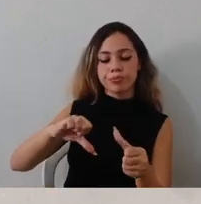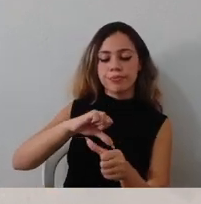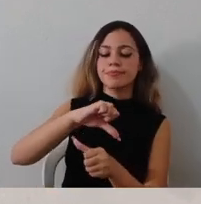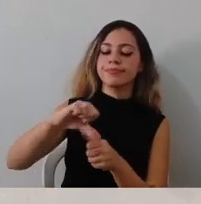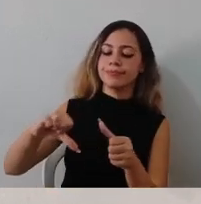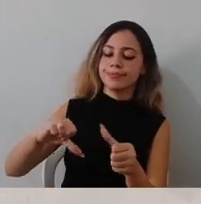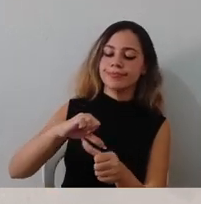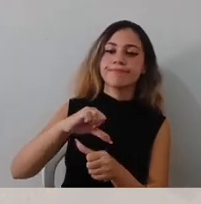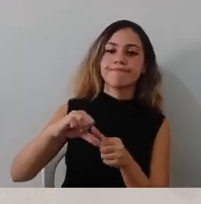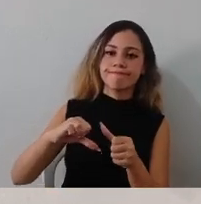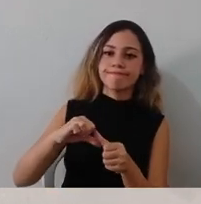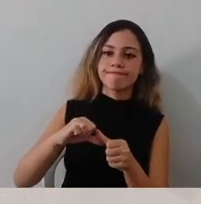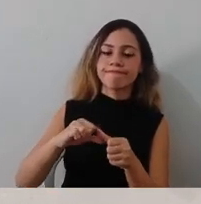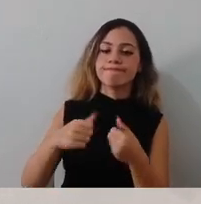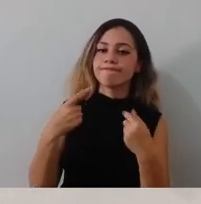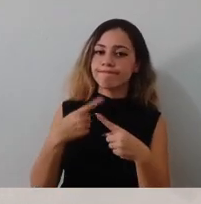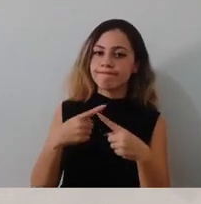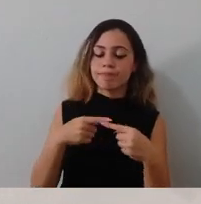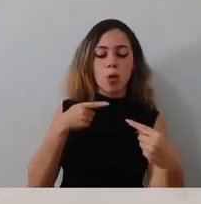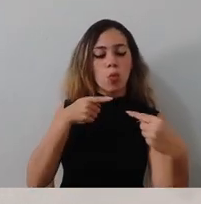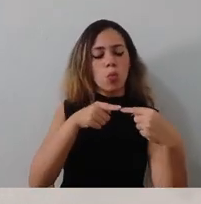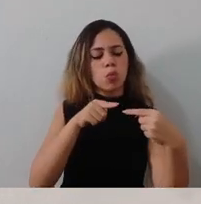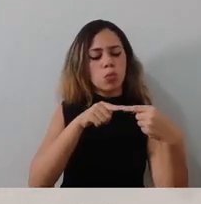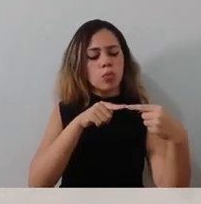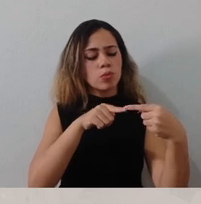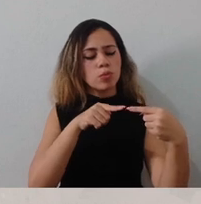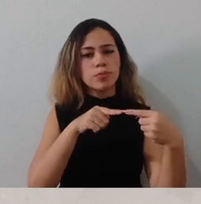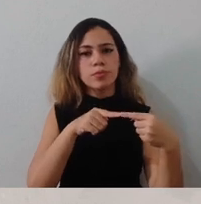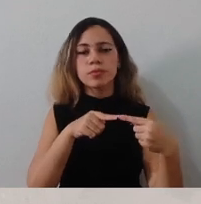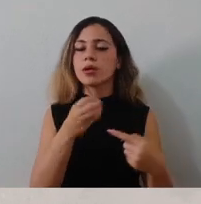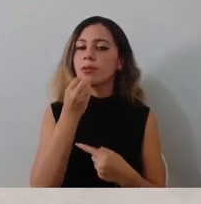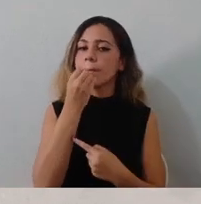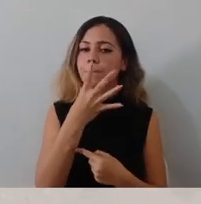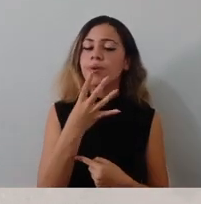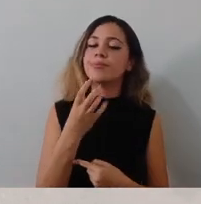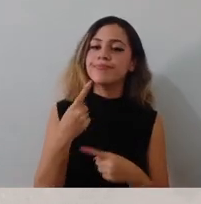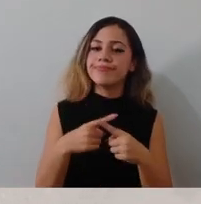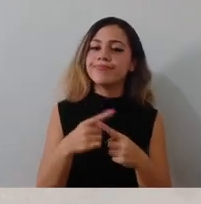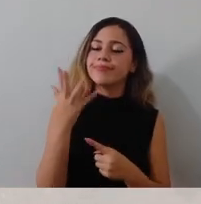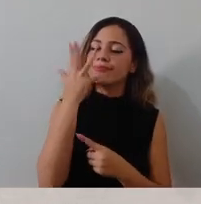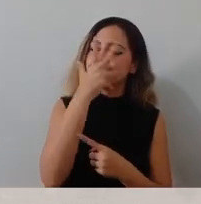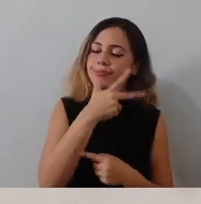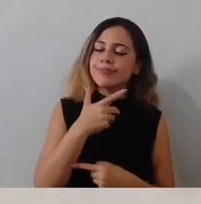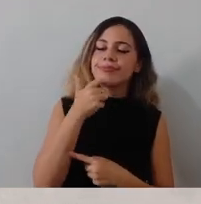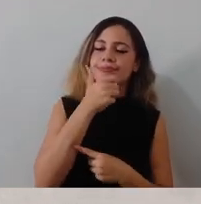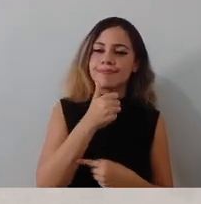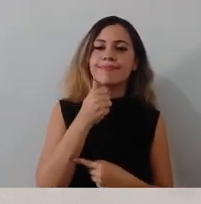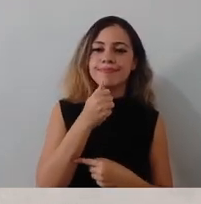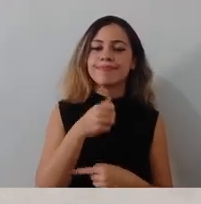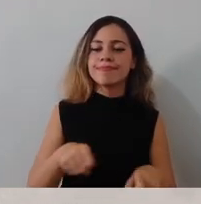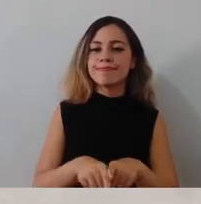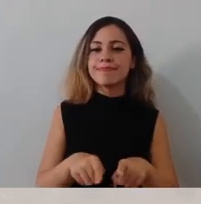mudando, né? Mudando até porque quanto mais a gente se aproxima desse universo, Mário, a gente falava hoje que a gente vai se encantando por ele e a gente